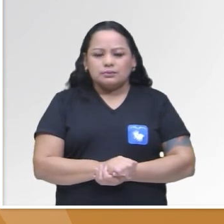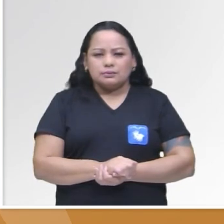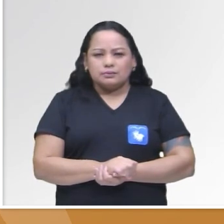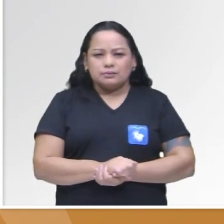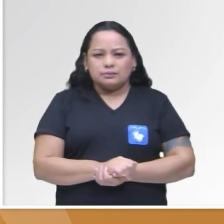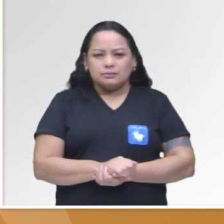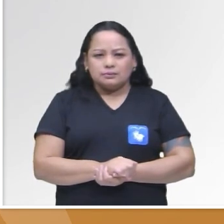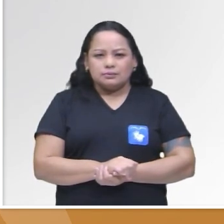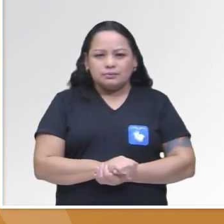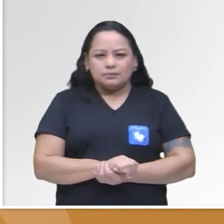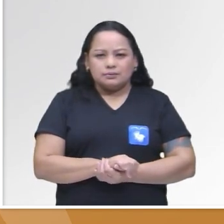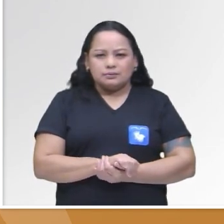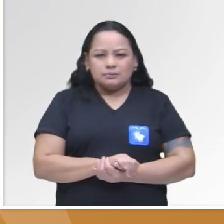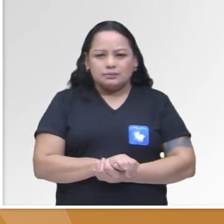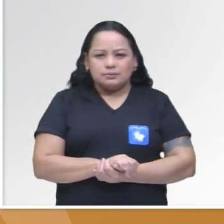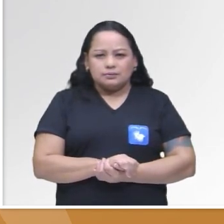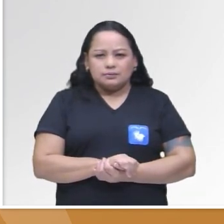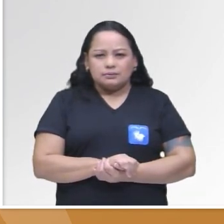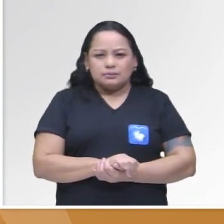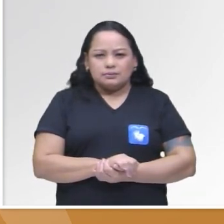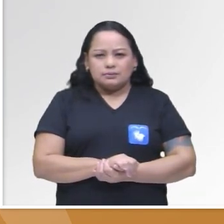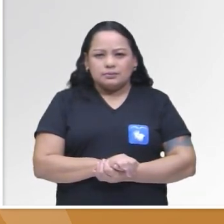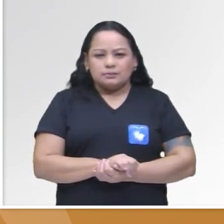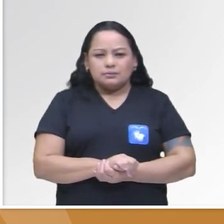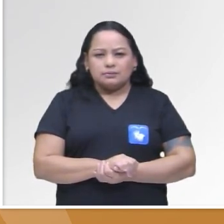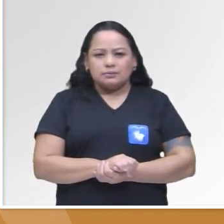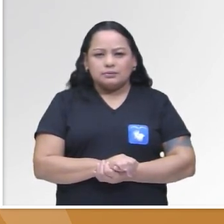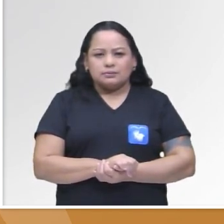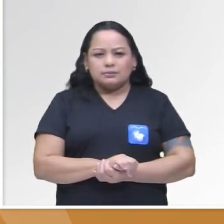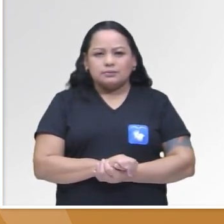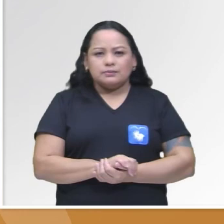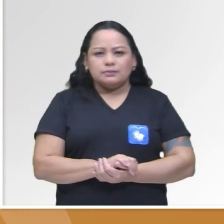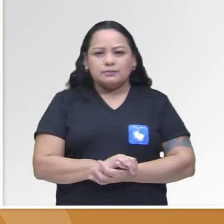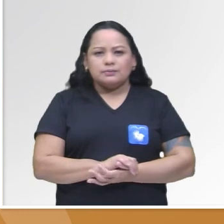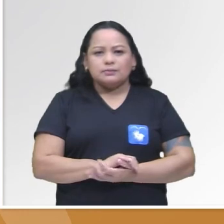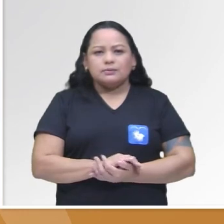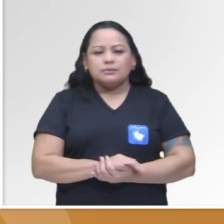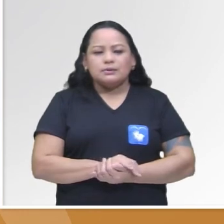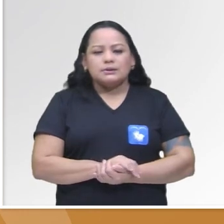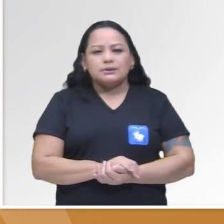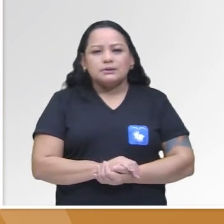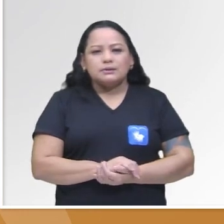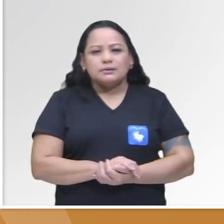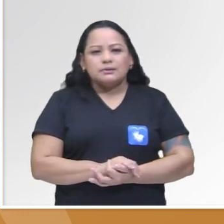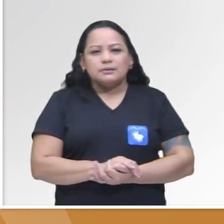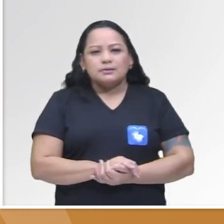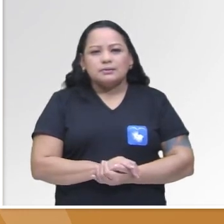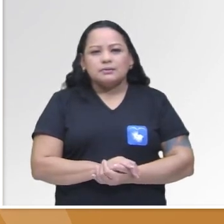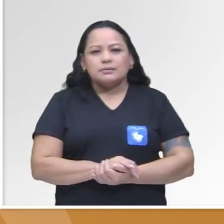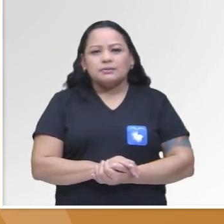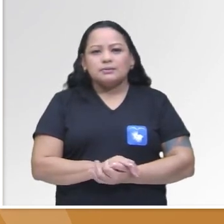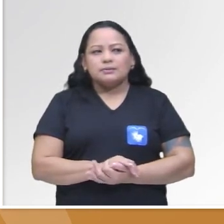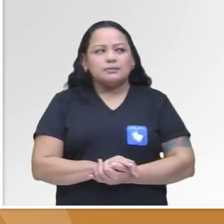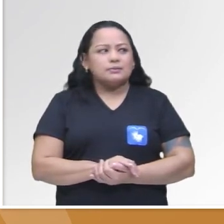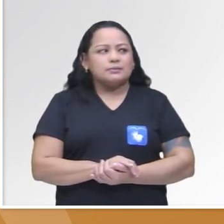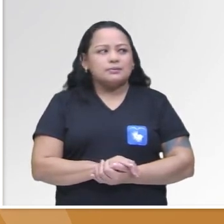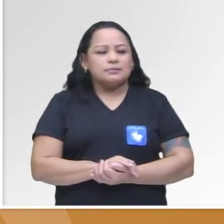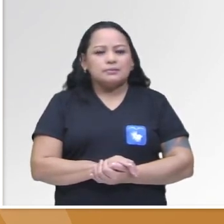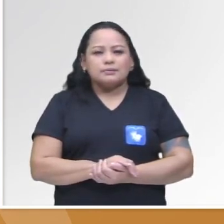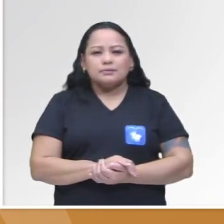Nós nunca estivemos tão próximos da revolução. Posso lhe assegurar, presidente, as Forças Armadas são fiéis ao governo.